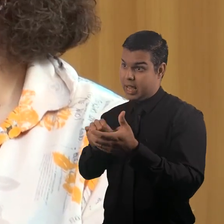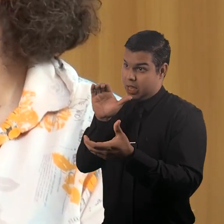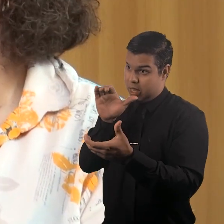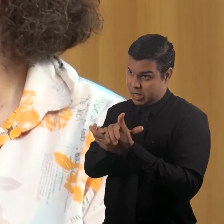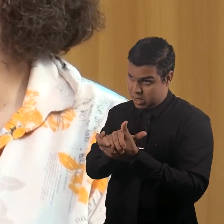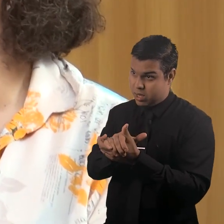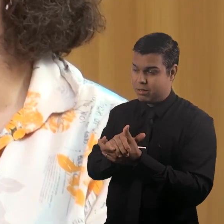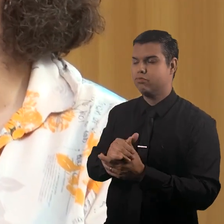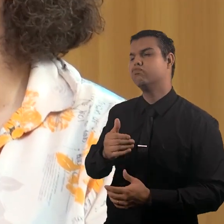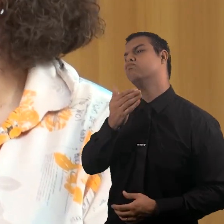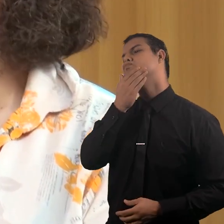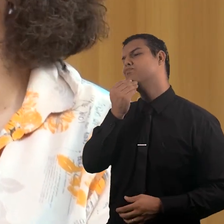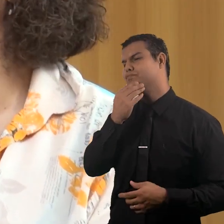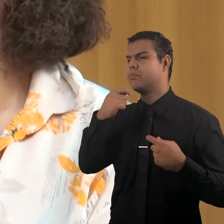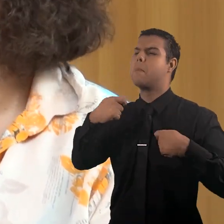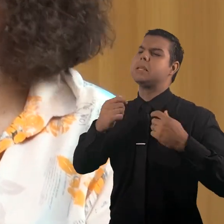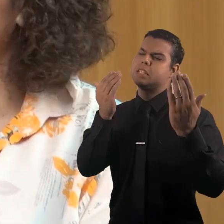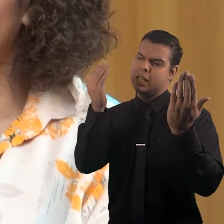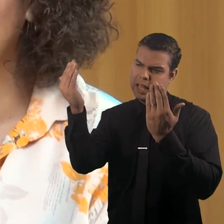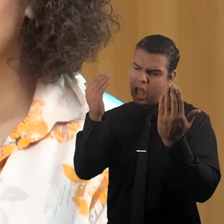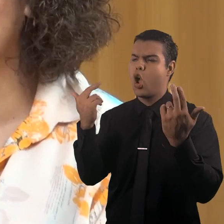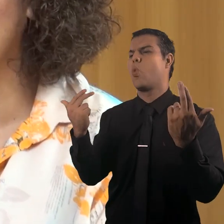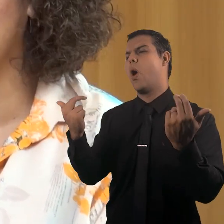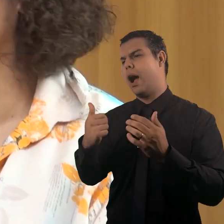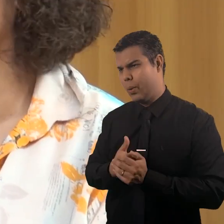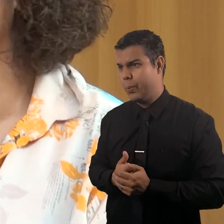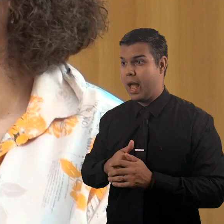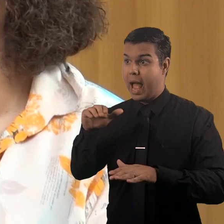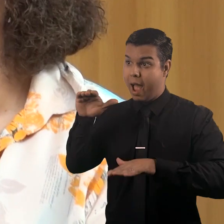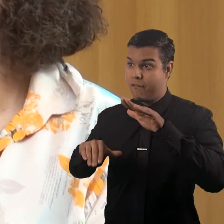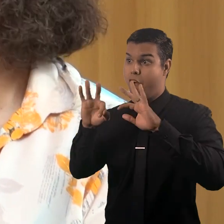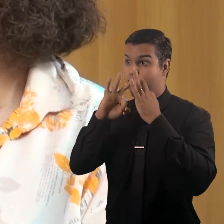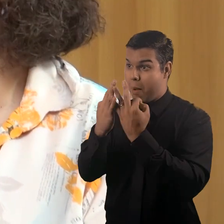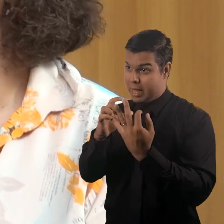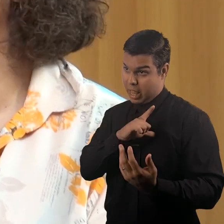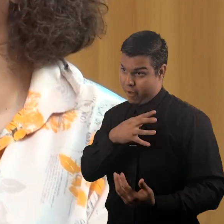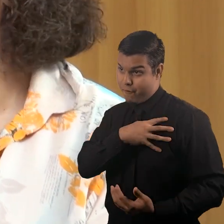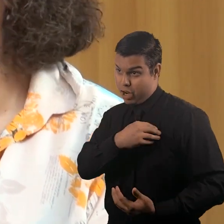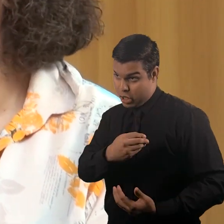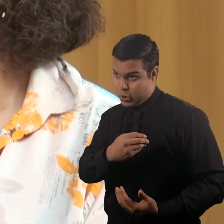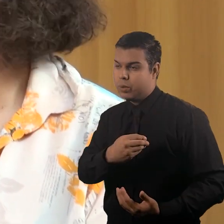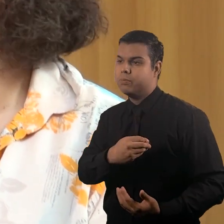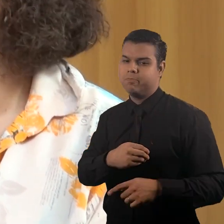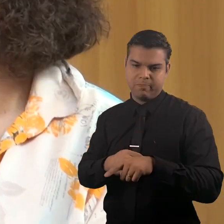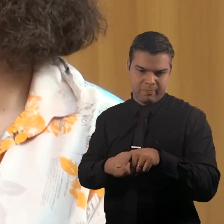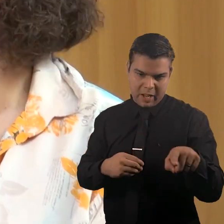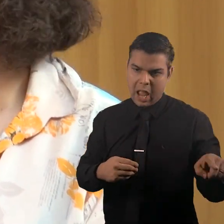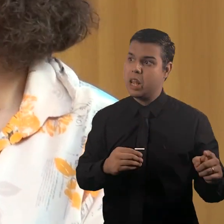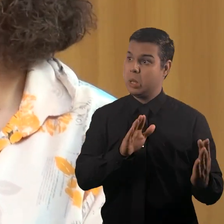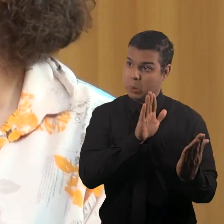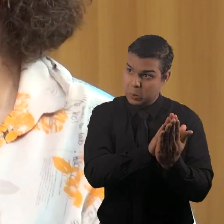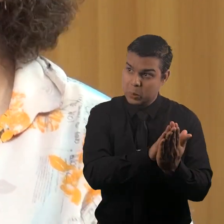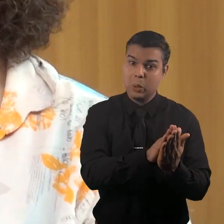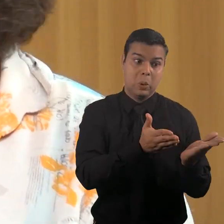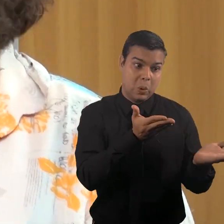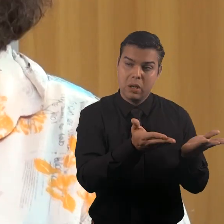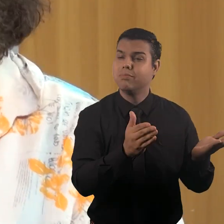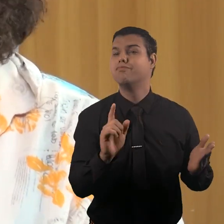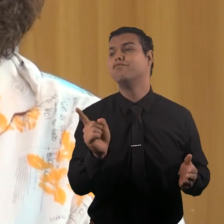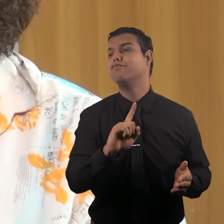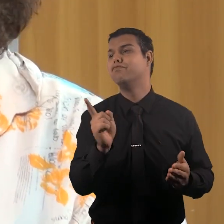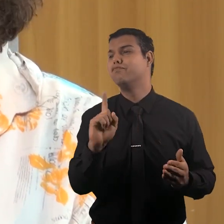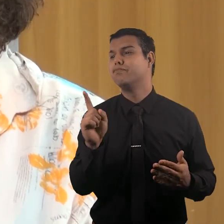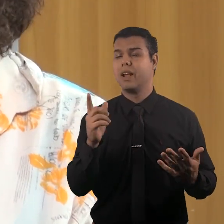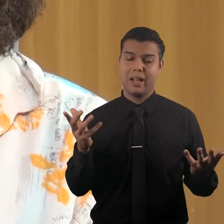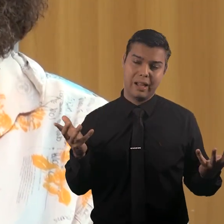muitas vezes, quando é um casal, o marido também não quer fazer acompanhamento. Muitas vezes, quando é uma família que tem filhos, os